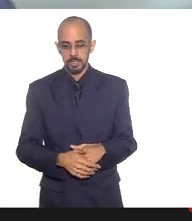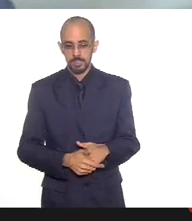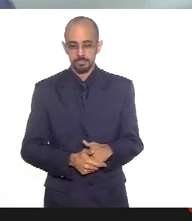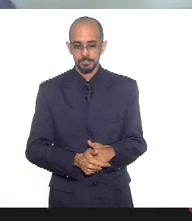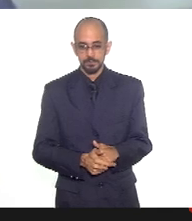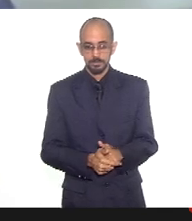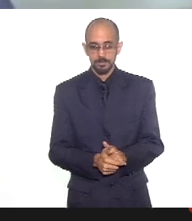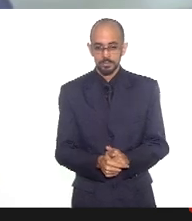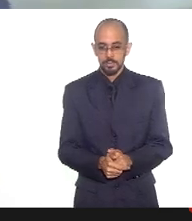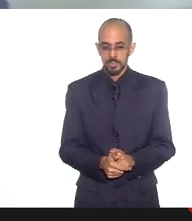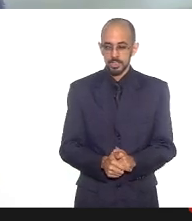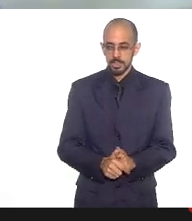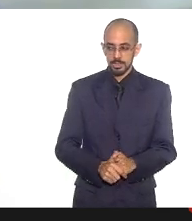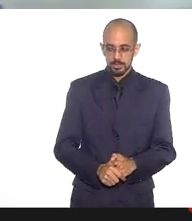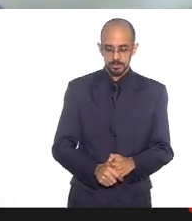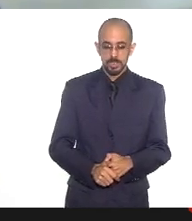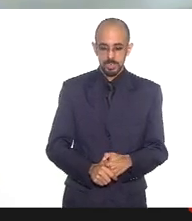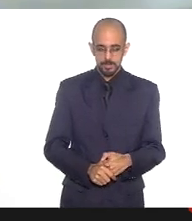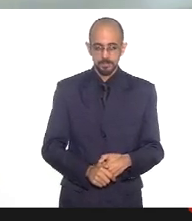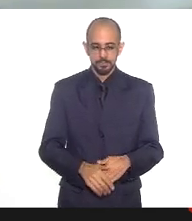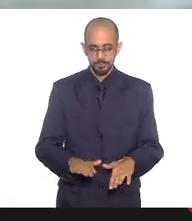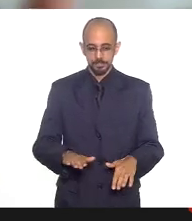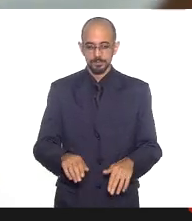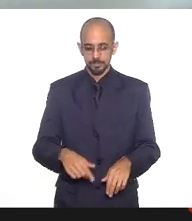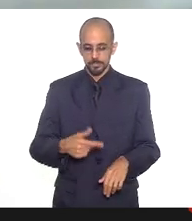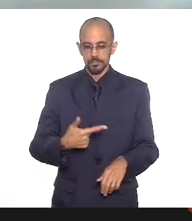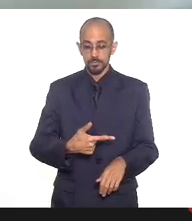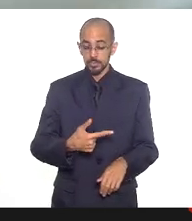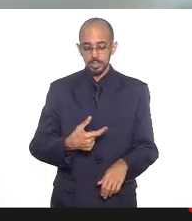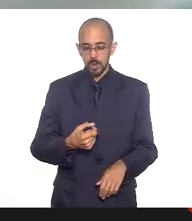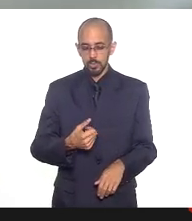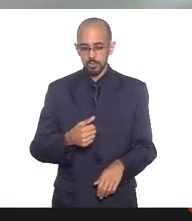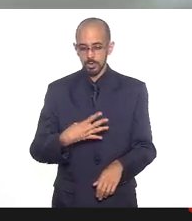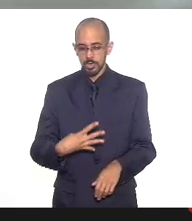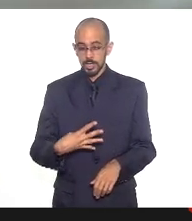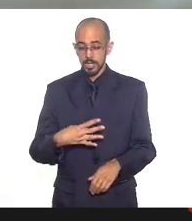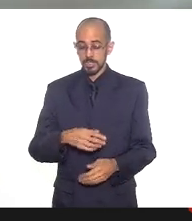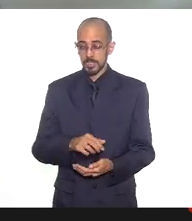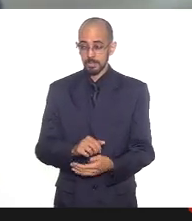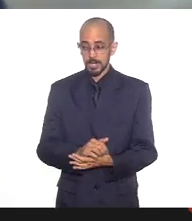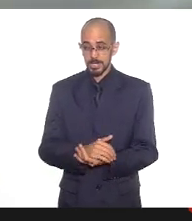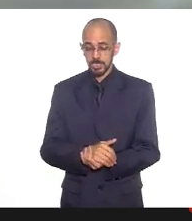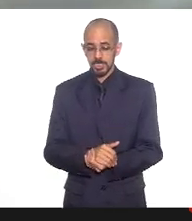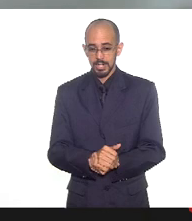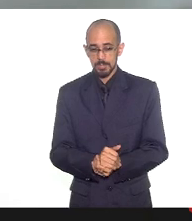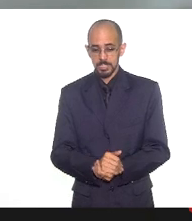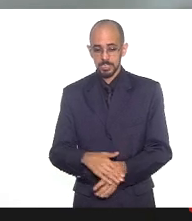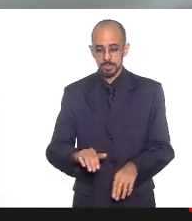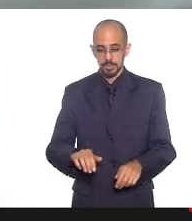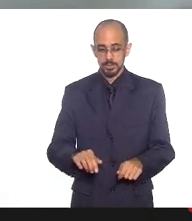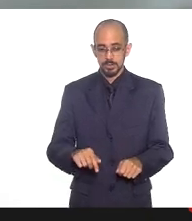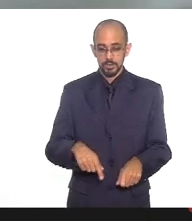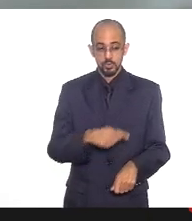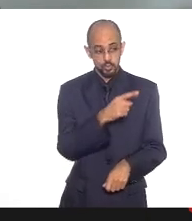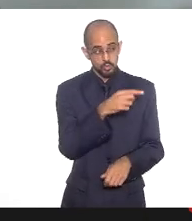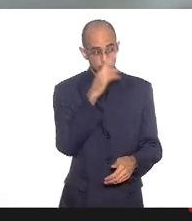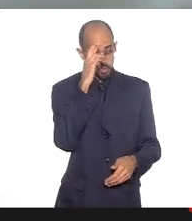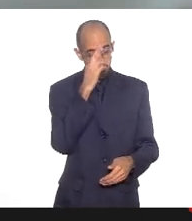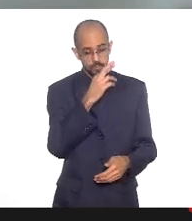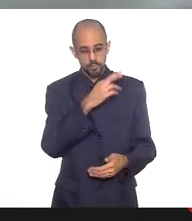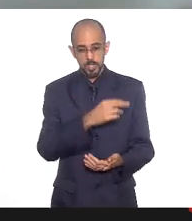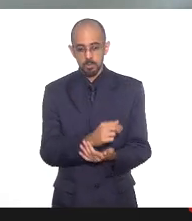de 2014, de fazer esse encontro de contas que o senhor referiu, né? E me parece